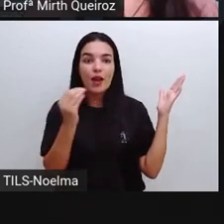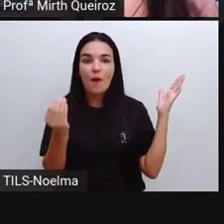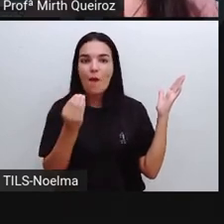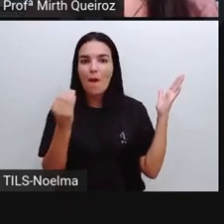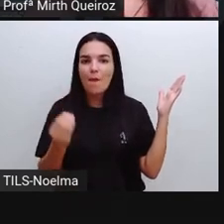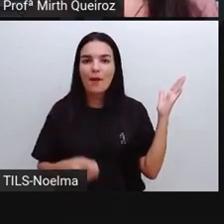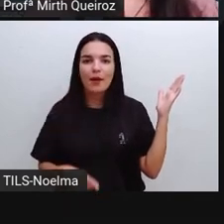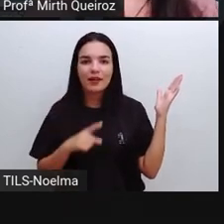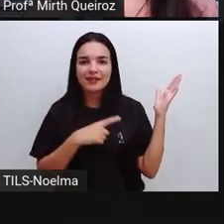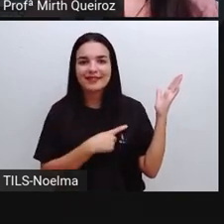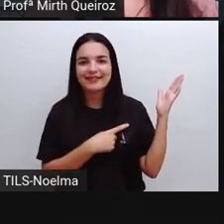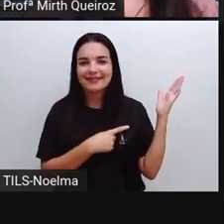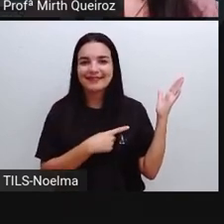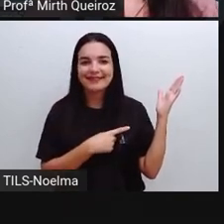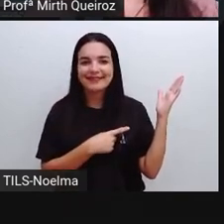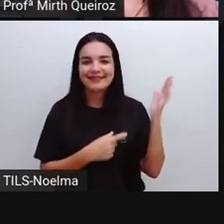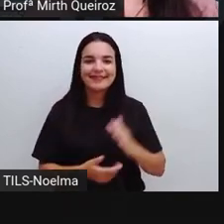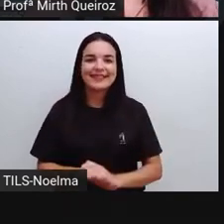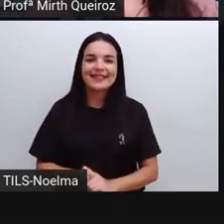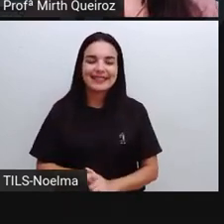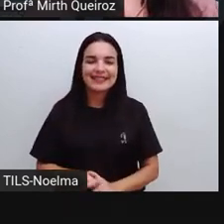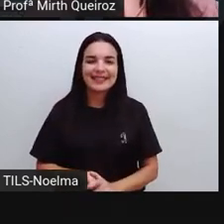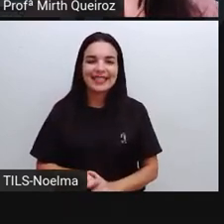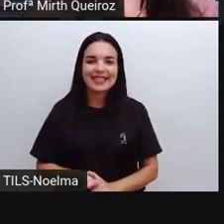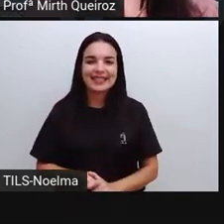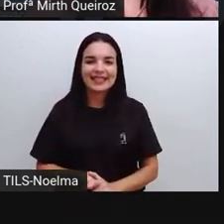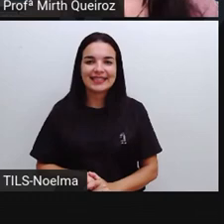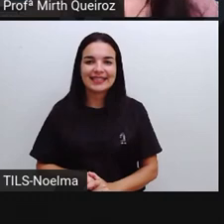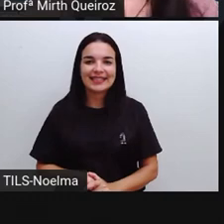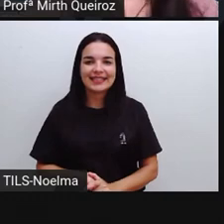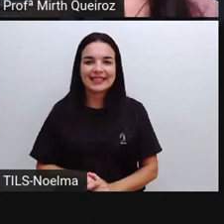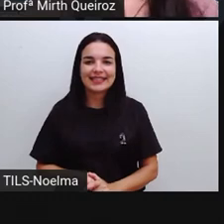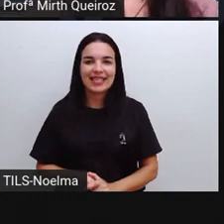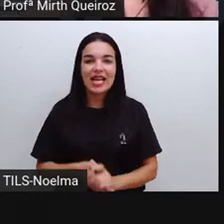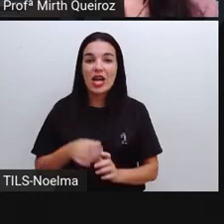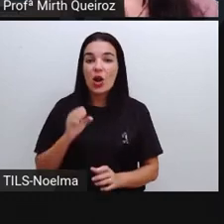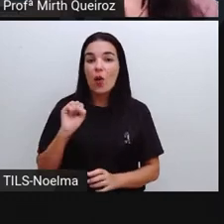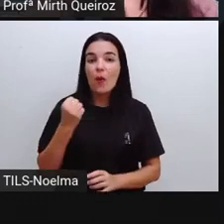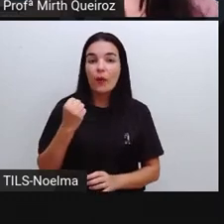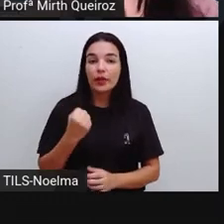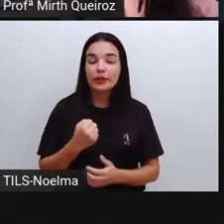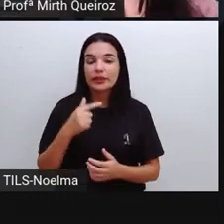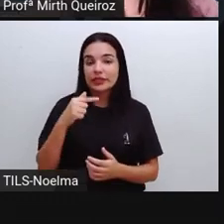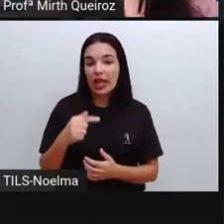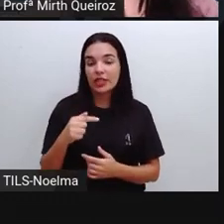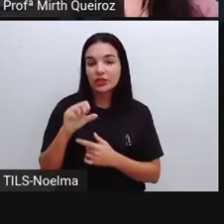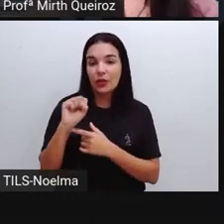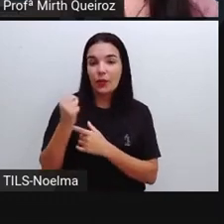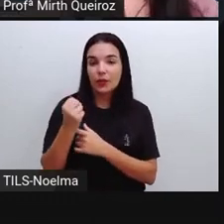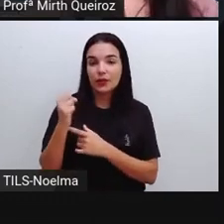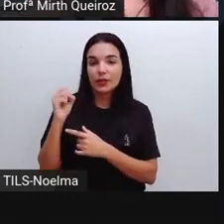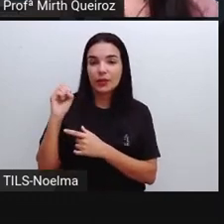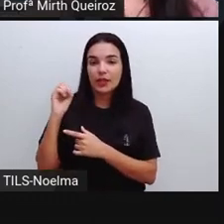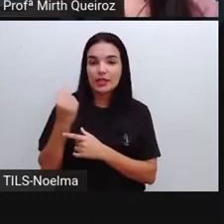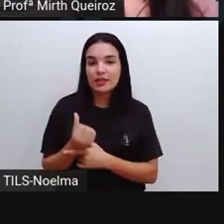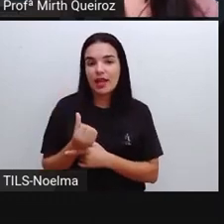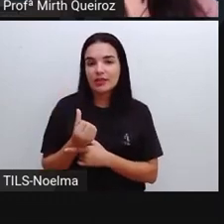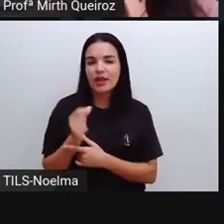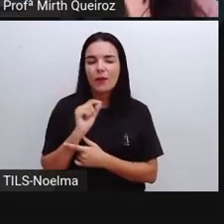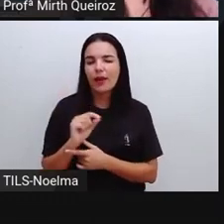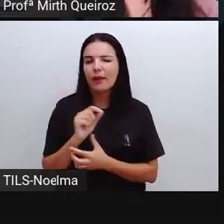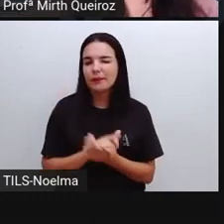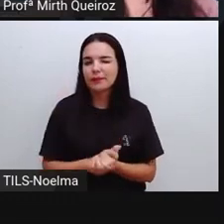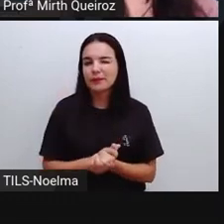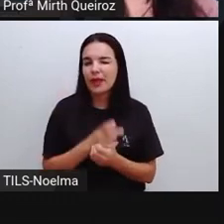Que número você consegue formar com 7 dezenas de milhar Oi as cenas de milhar e seis